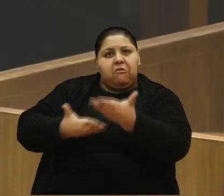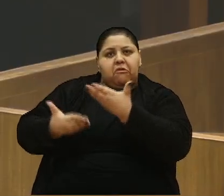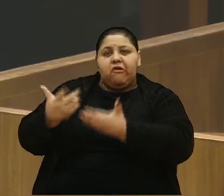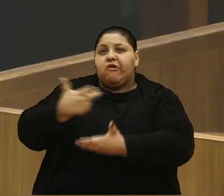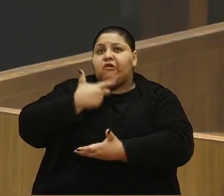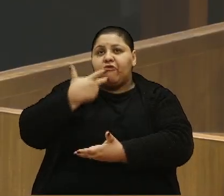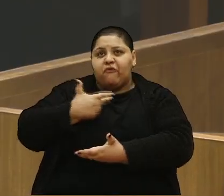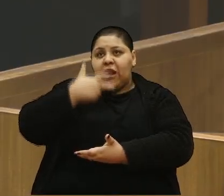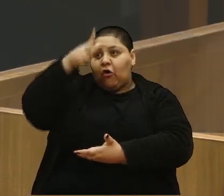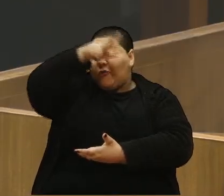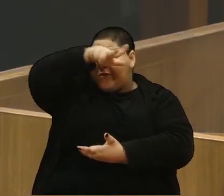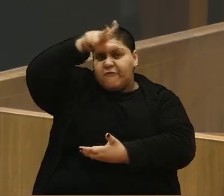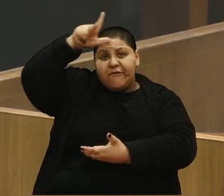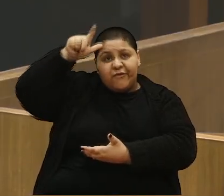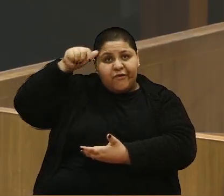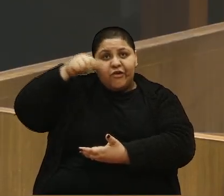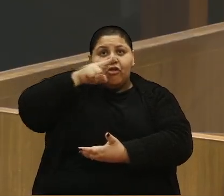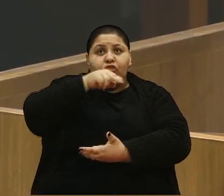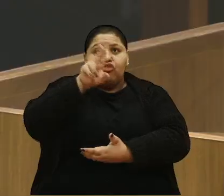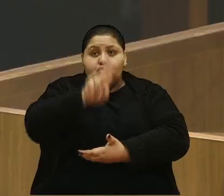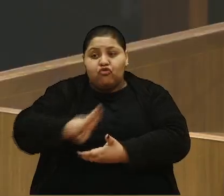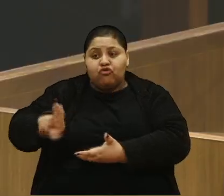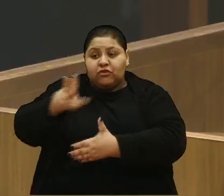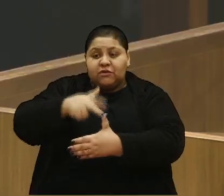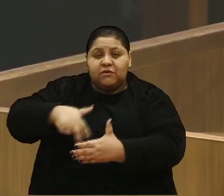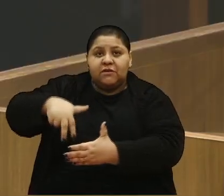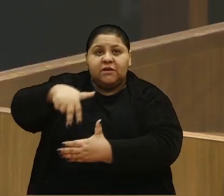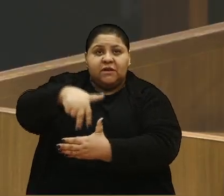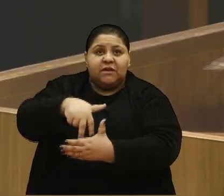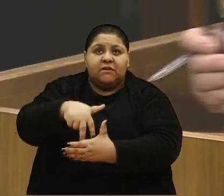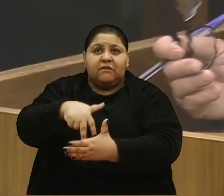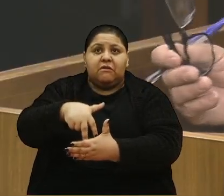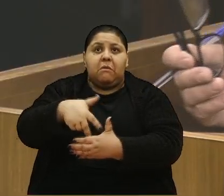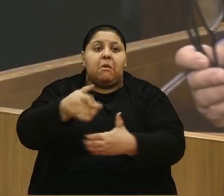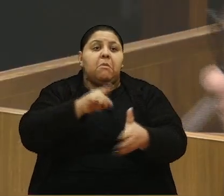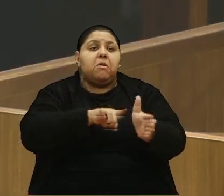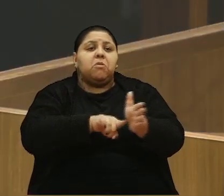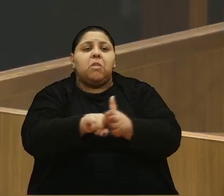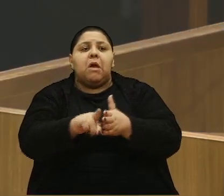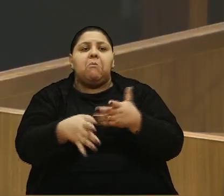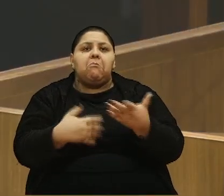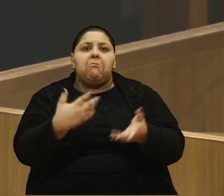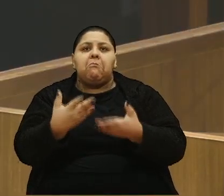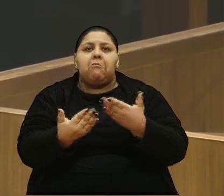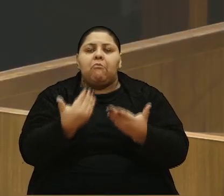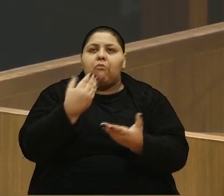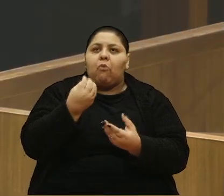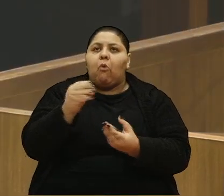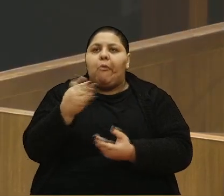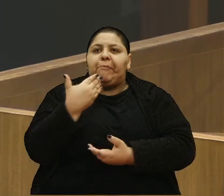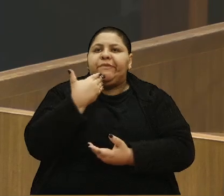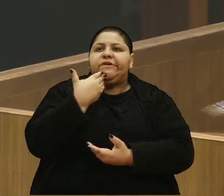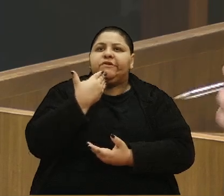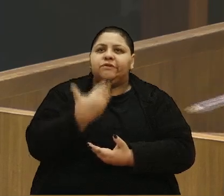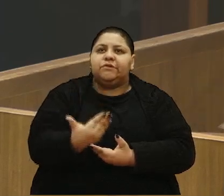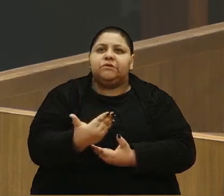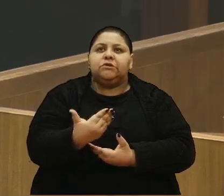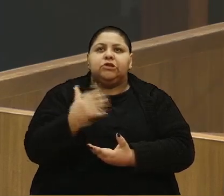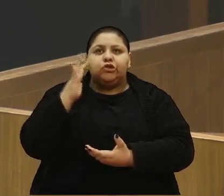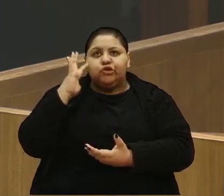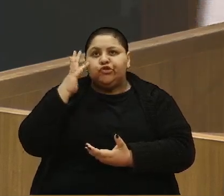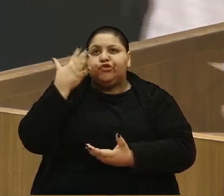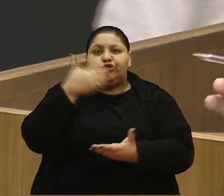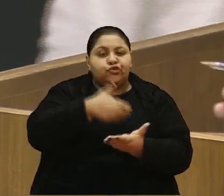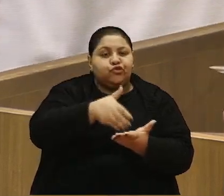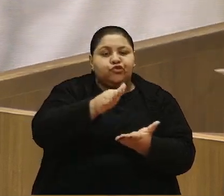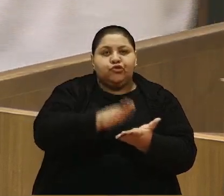com o prefeito. Eu jamais vou usar essa tribuna aqui para questioná-lo ou pedir a saída, a demissão.